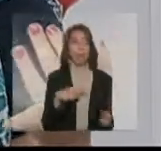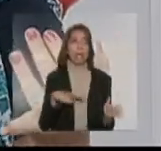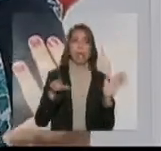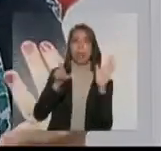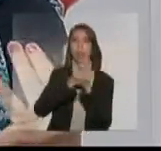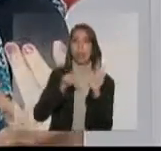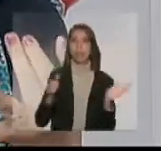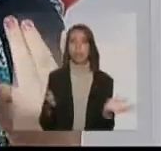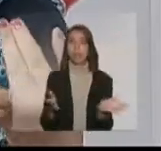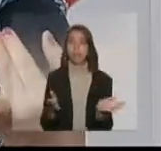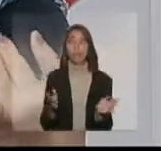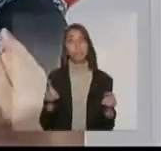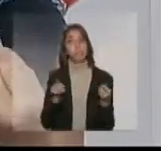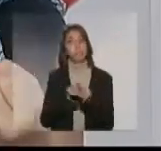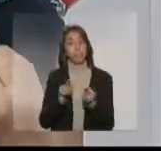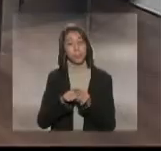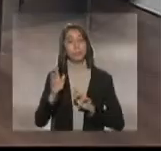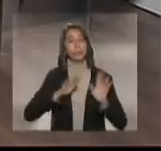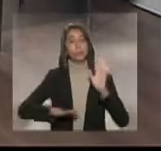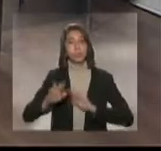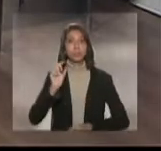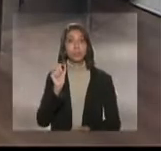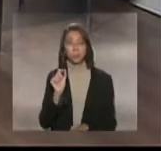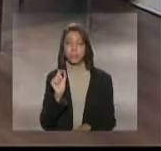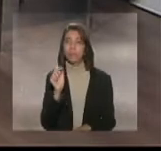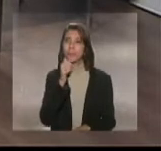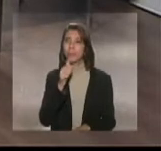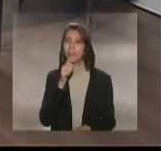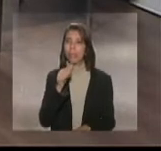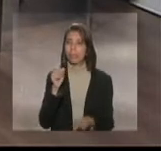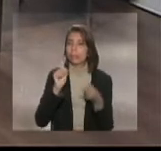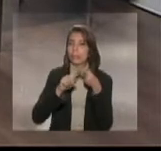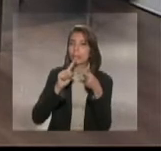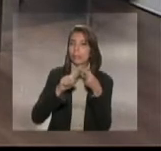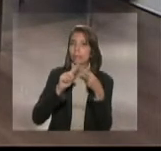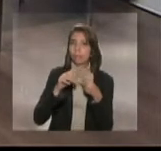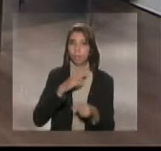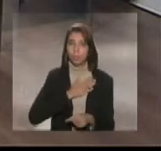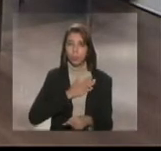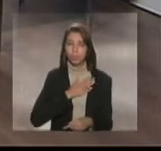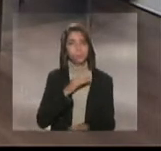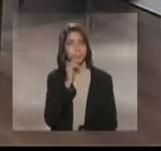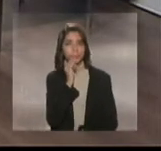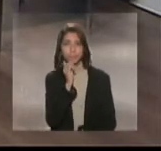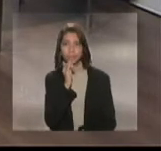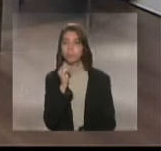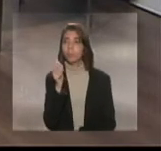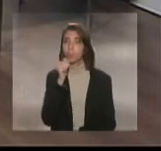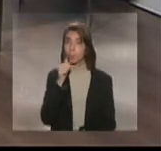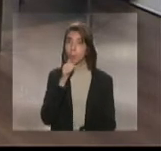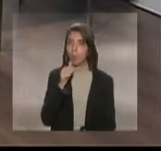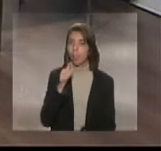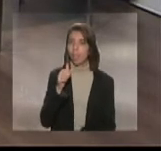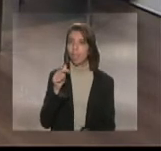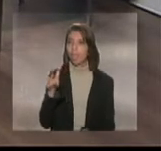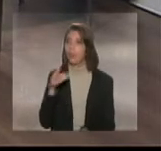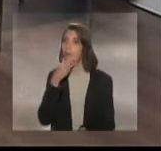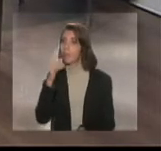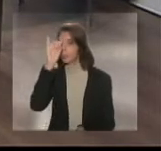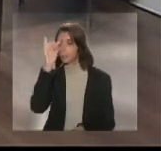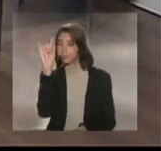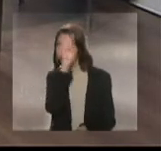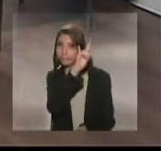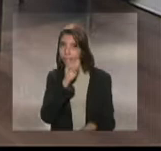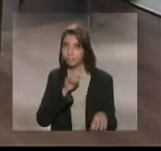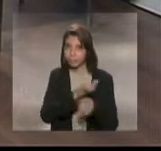lei maria da penha outra coisa que existe tem que haver um cuidado que mulher é muito vingativa então por exemplo às vezes a mulher o homem trair